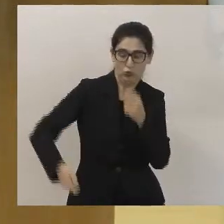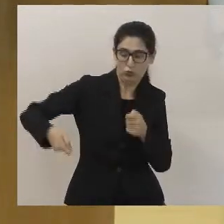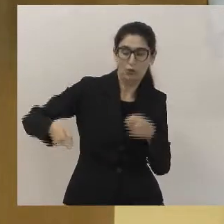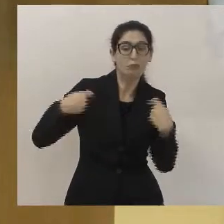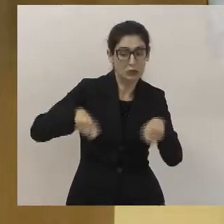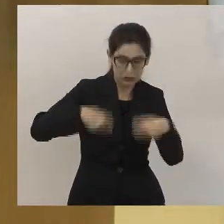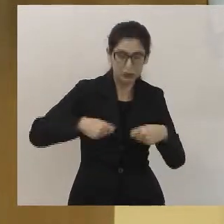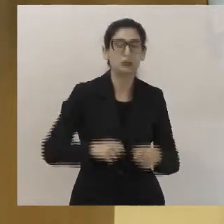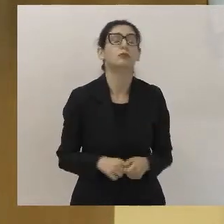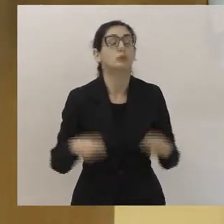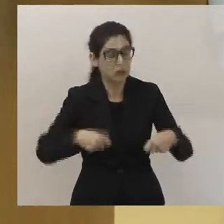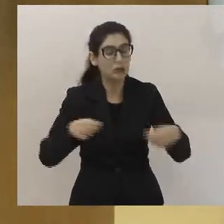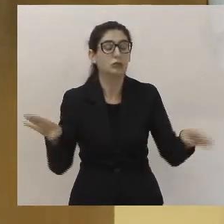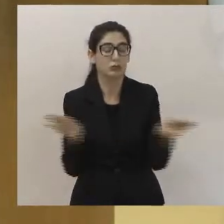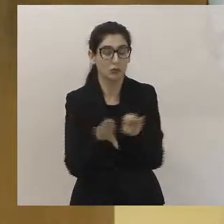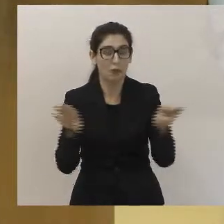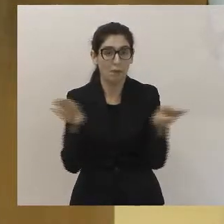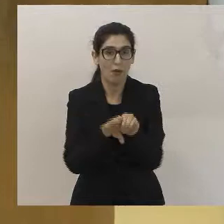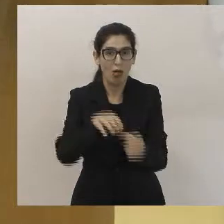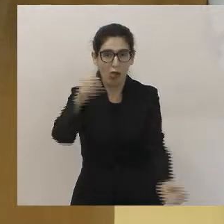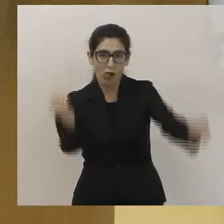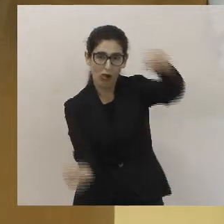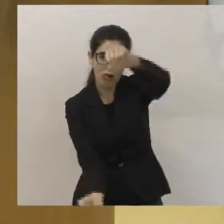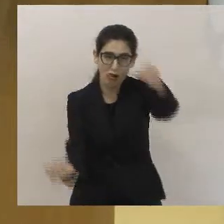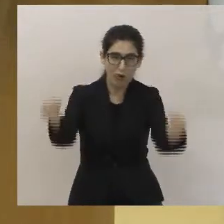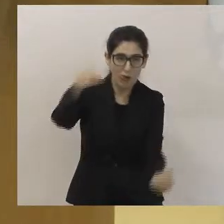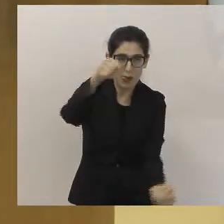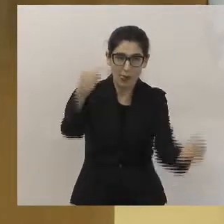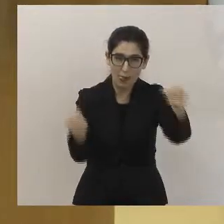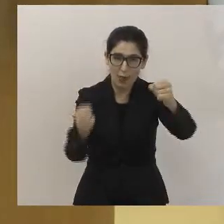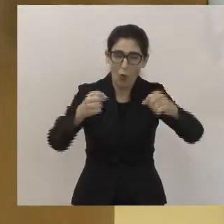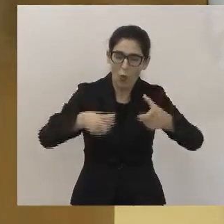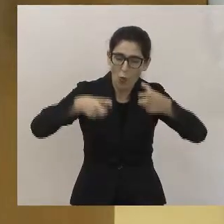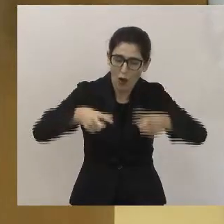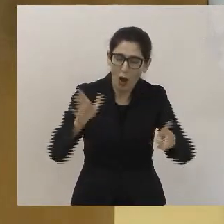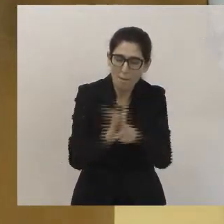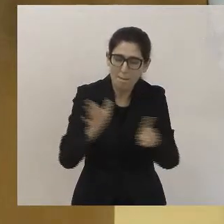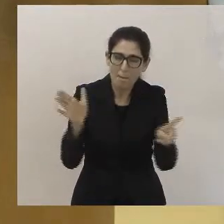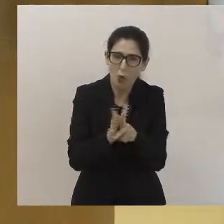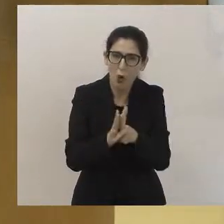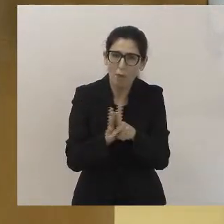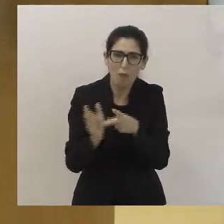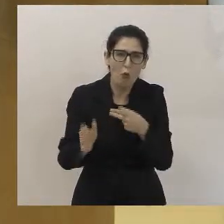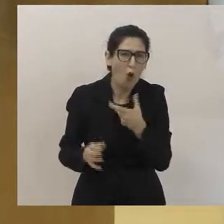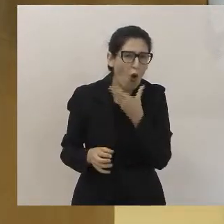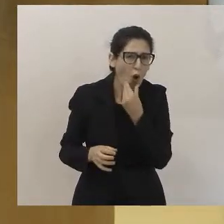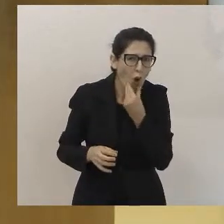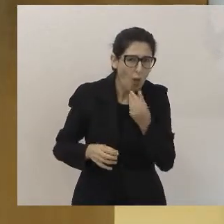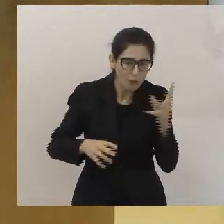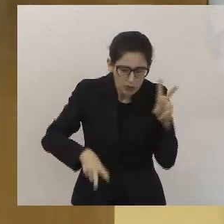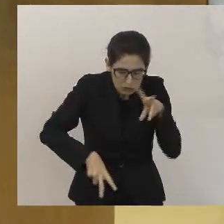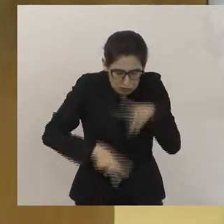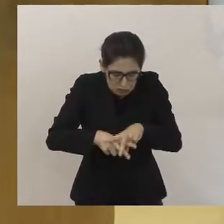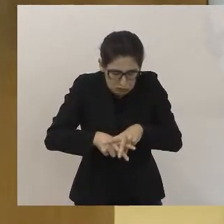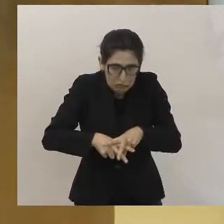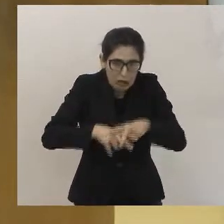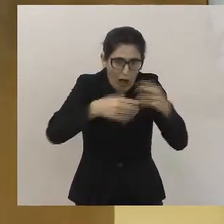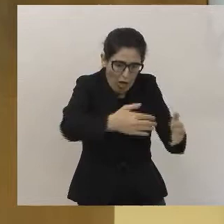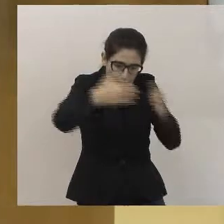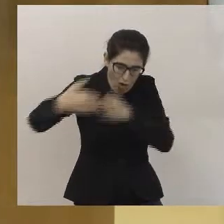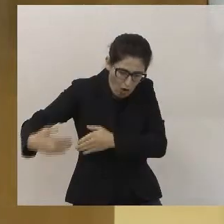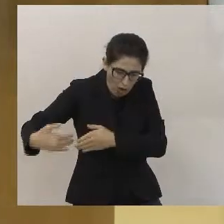exemplo de automóveis com compartimento para levar preso preciso de armamentos